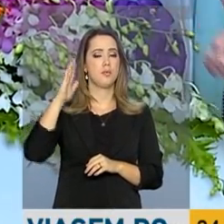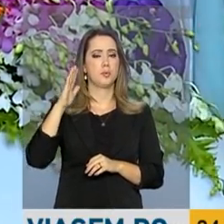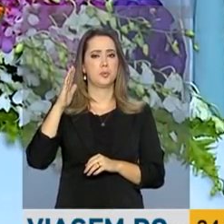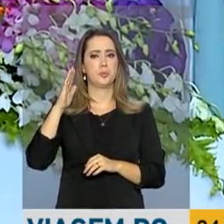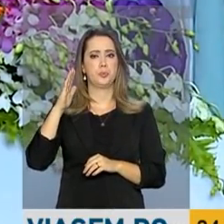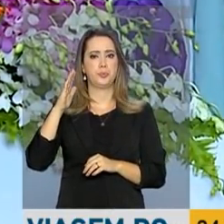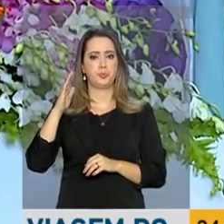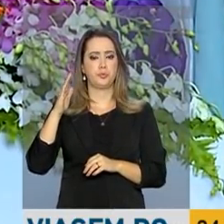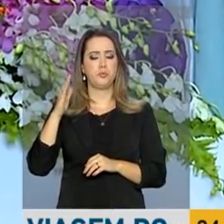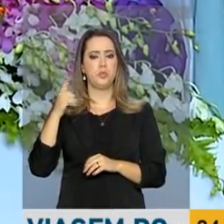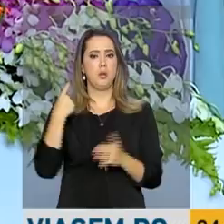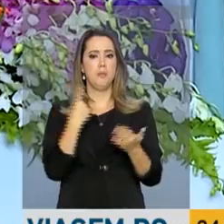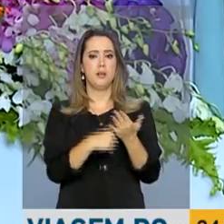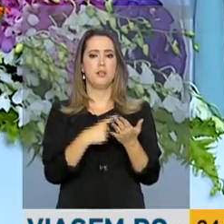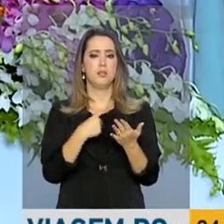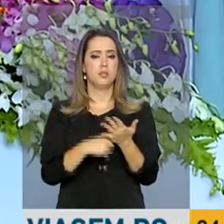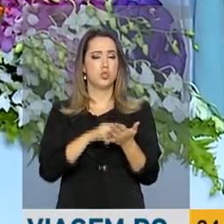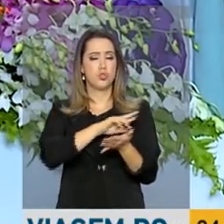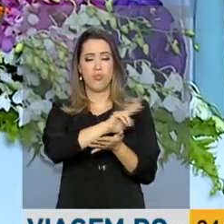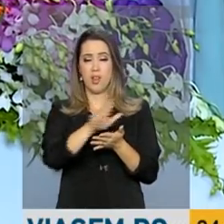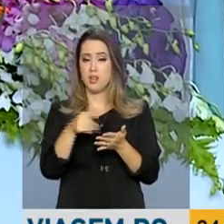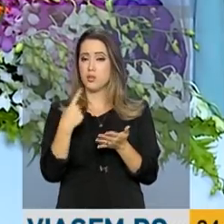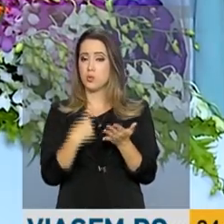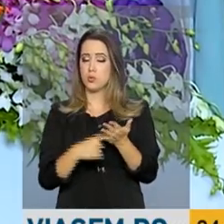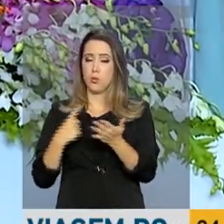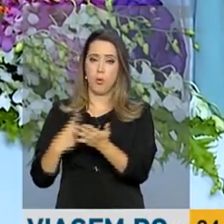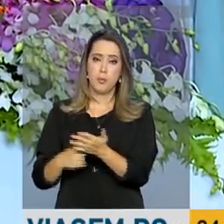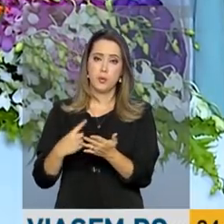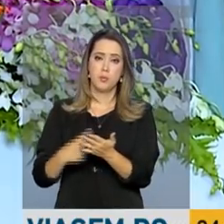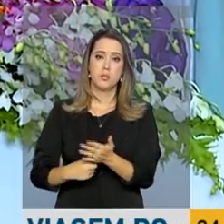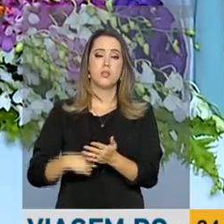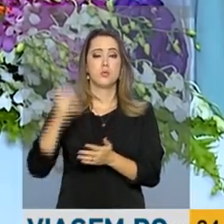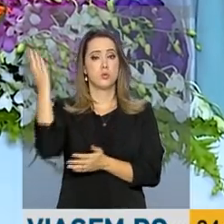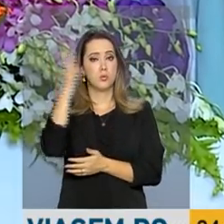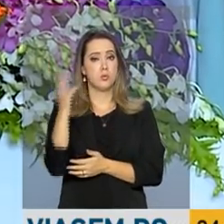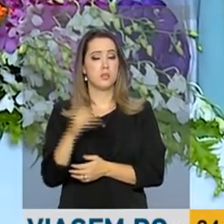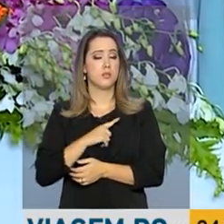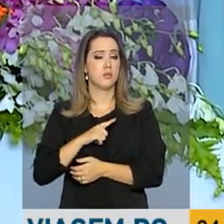ambiciosa agenda de reformas já vista no Brasil.